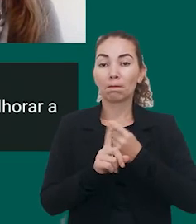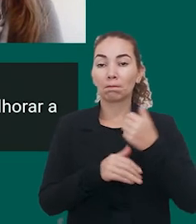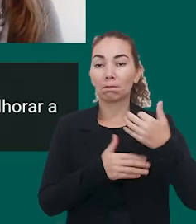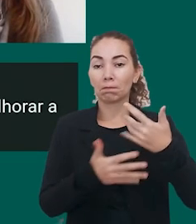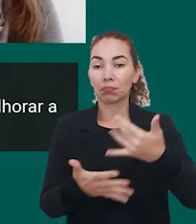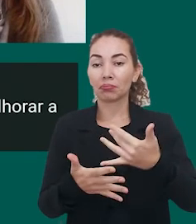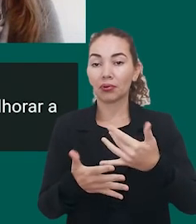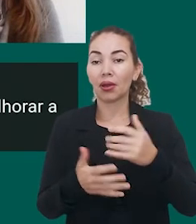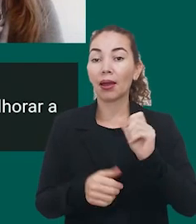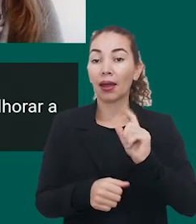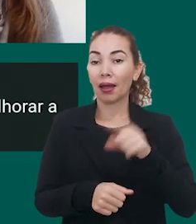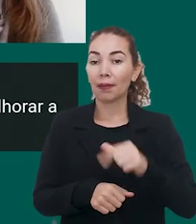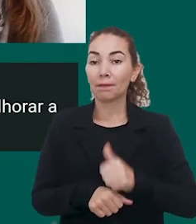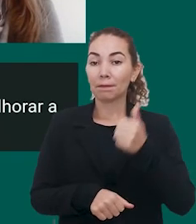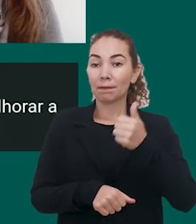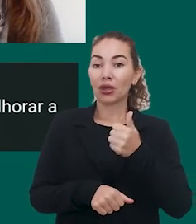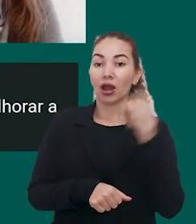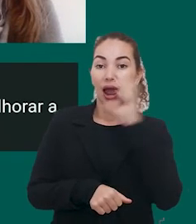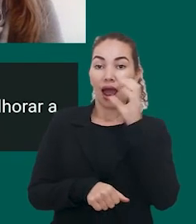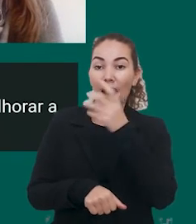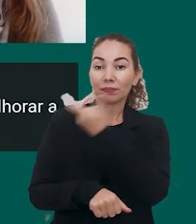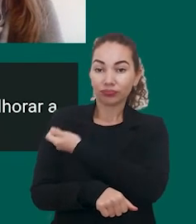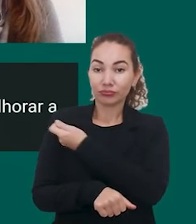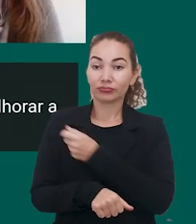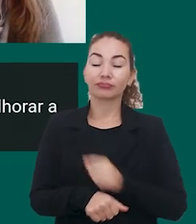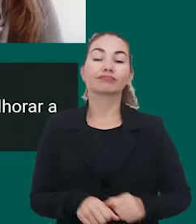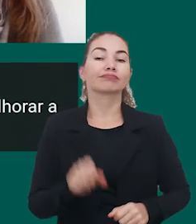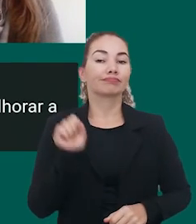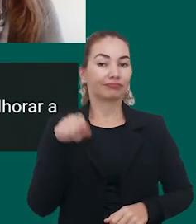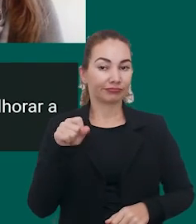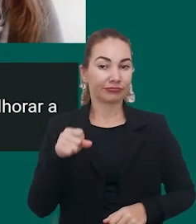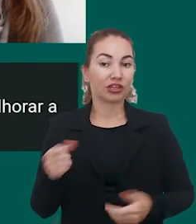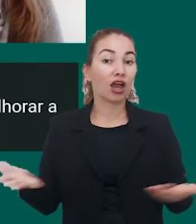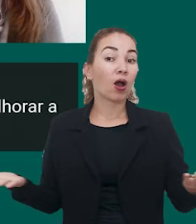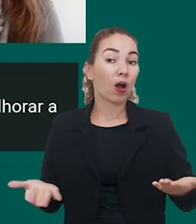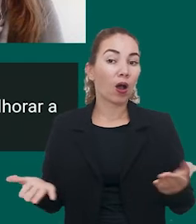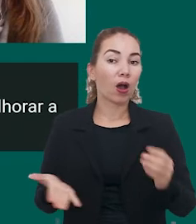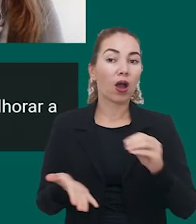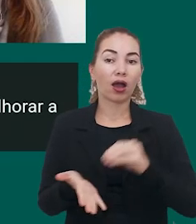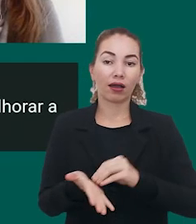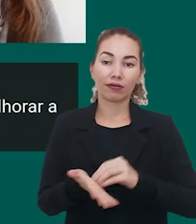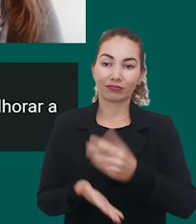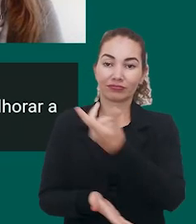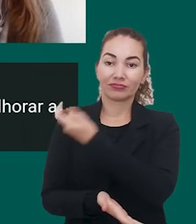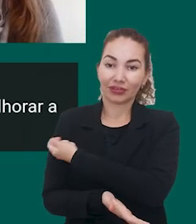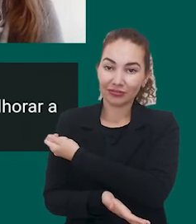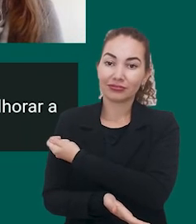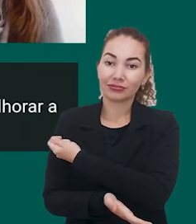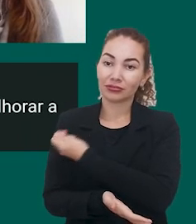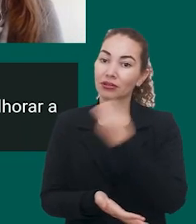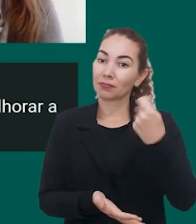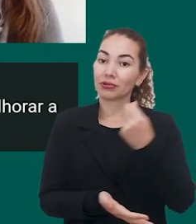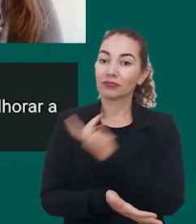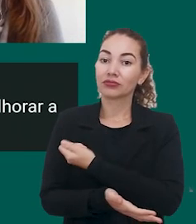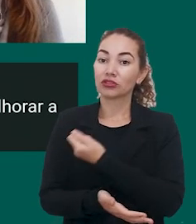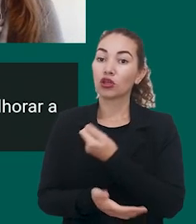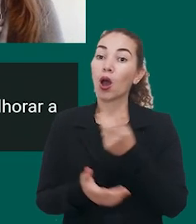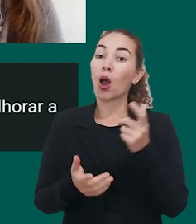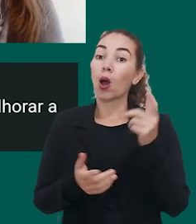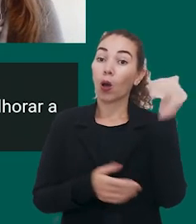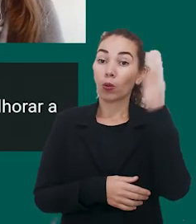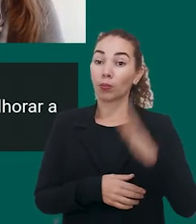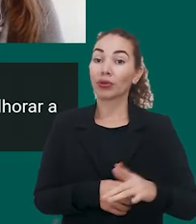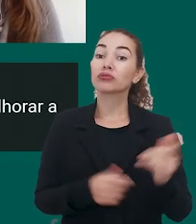é possível melhorar a velocidade de aplicação? Sim. O que falta agora, Júlia, é vacina. Ponto. Tá? O Brasil é capaz